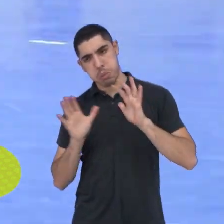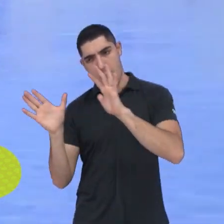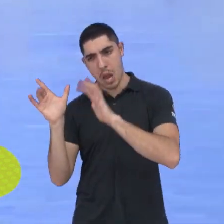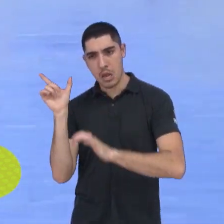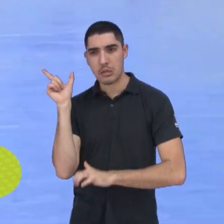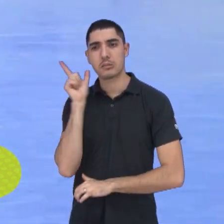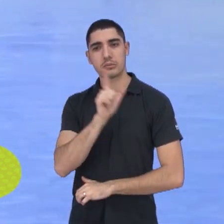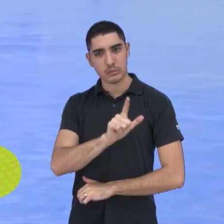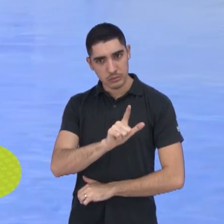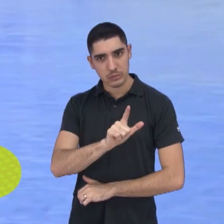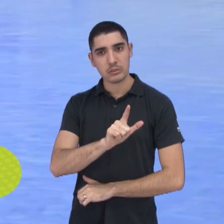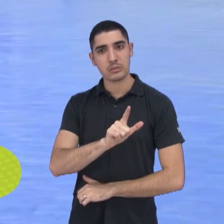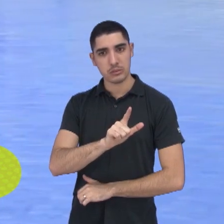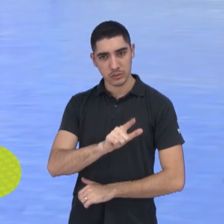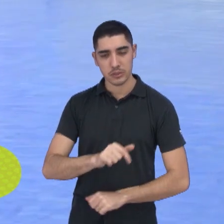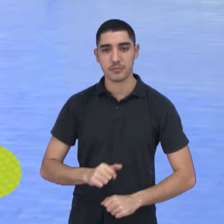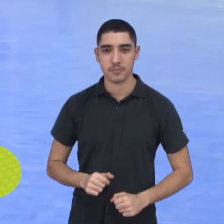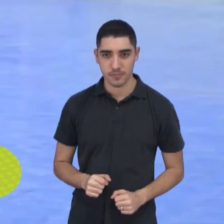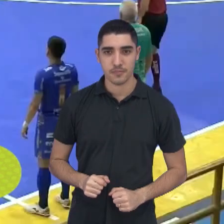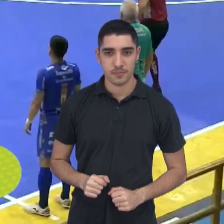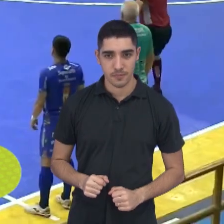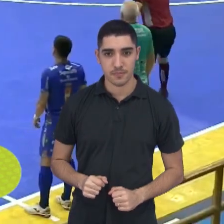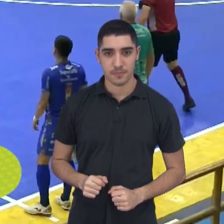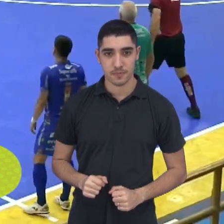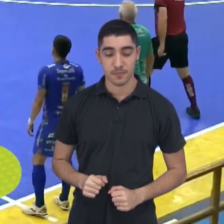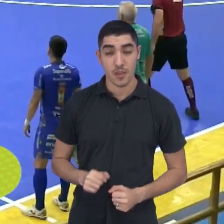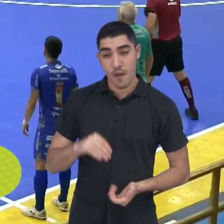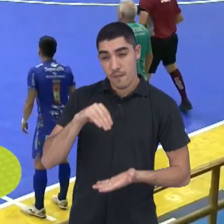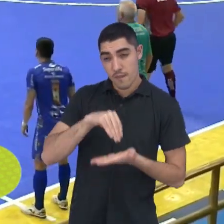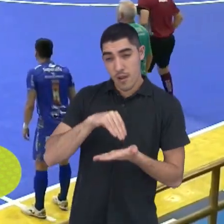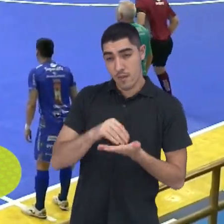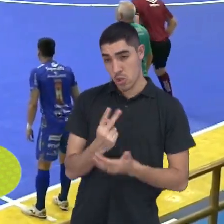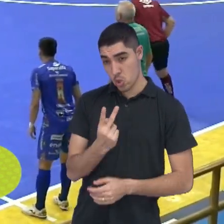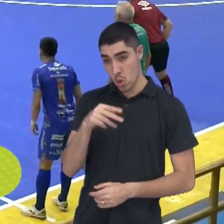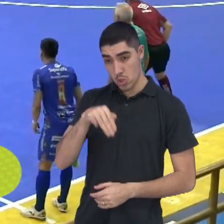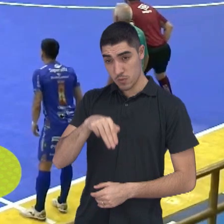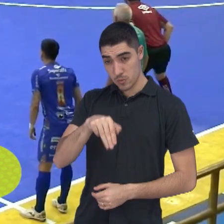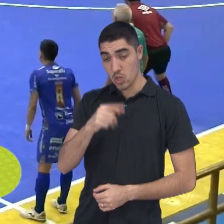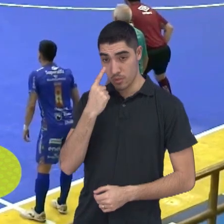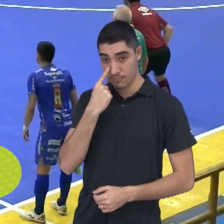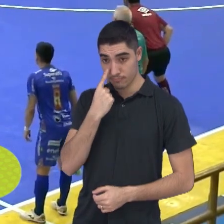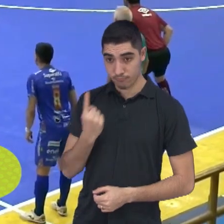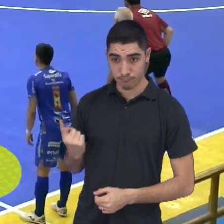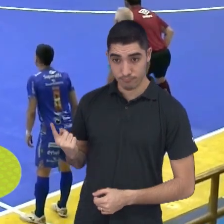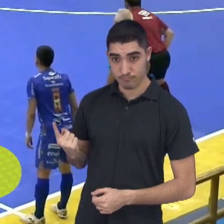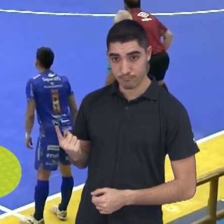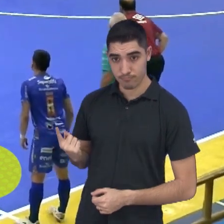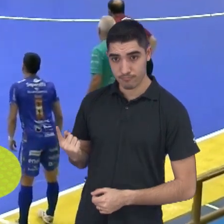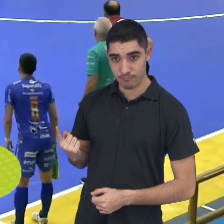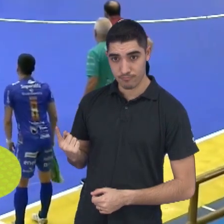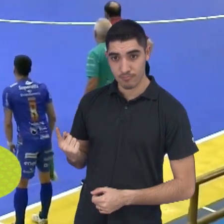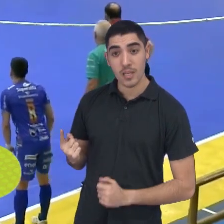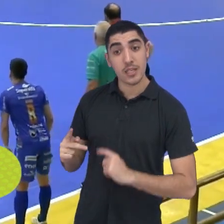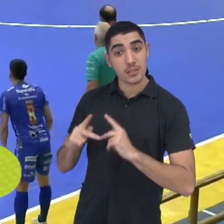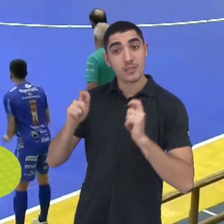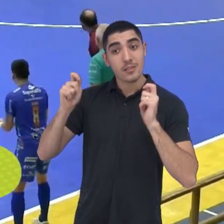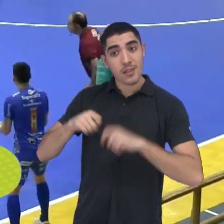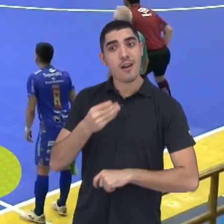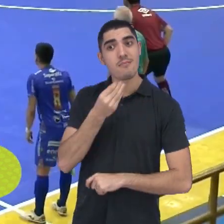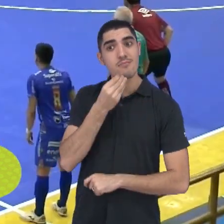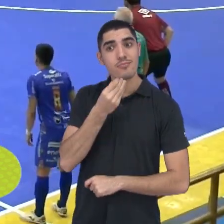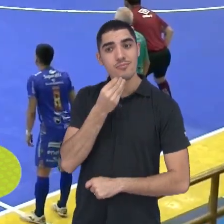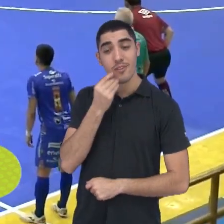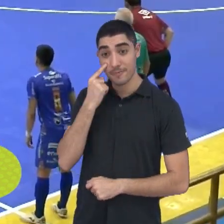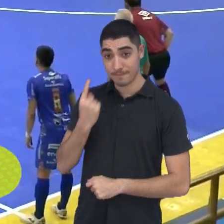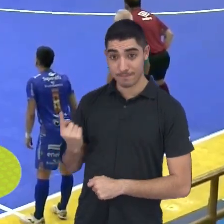Serjão fazer outra defesa para o São Lourenço. Restando 2,5 para o fim do primeiro tempo, o São José teve a chance nessa cobrança de